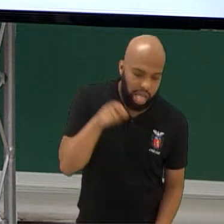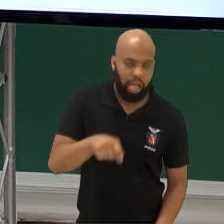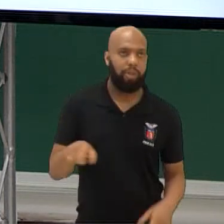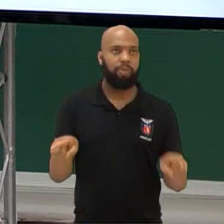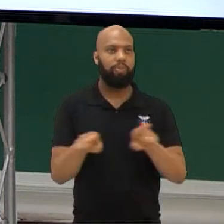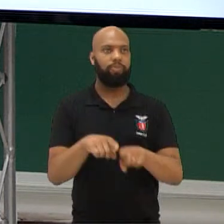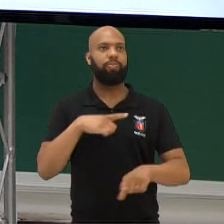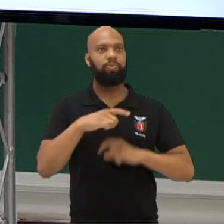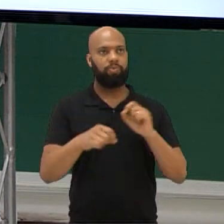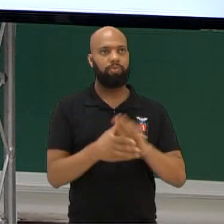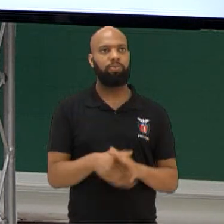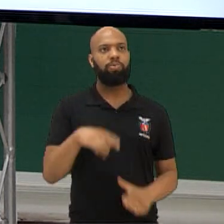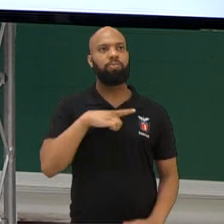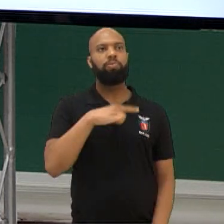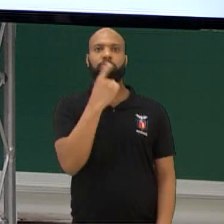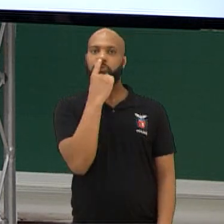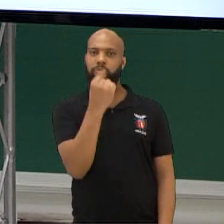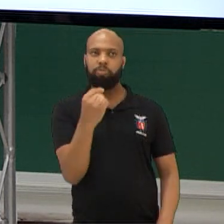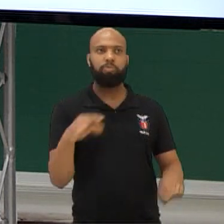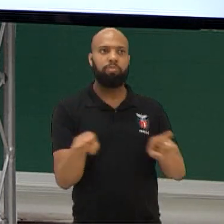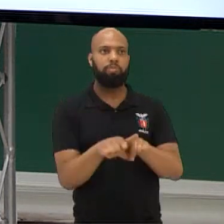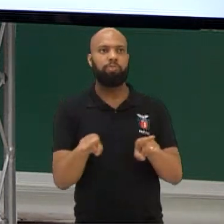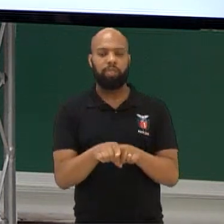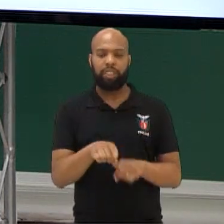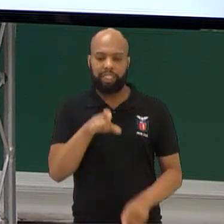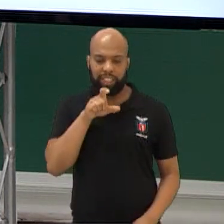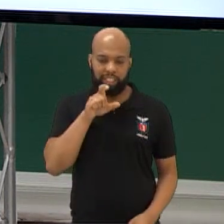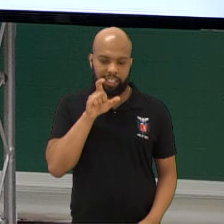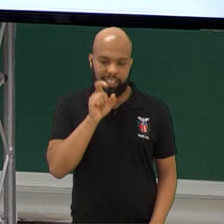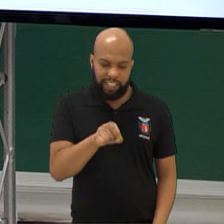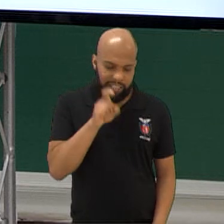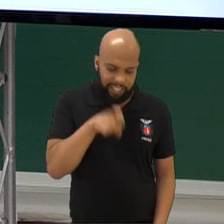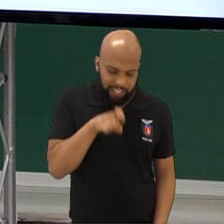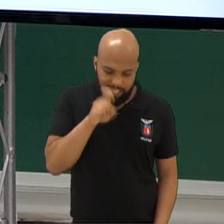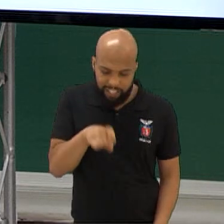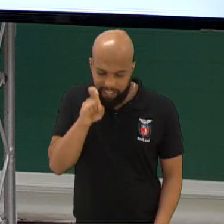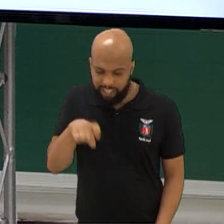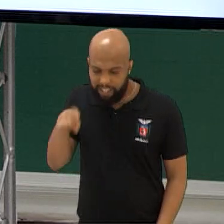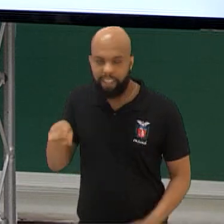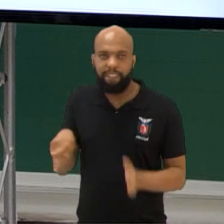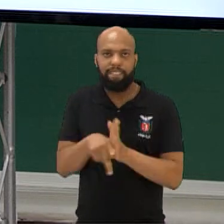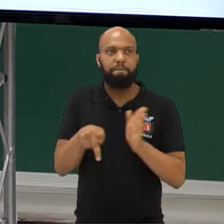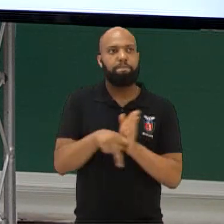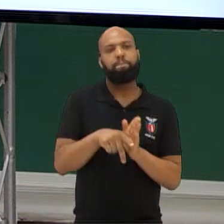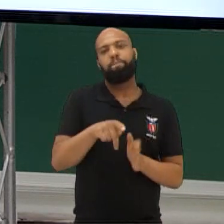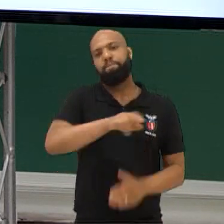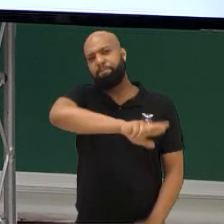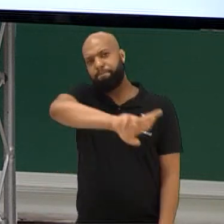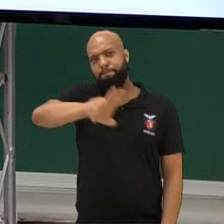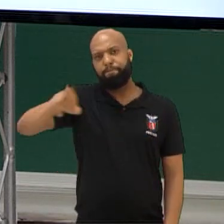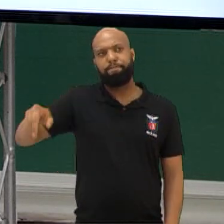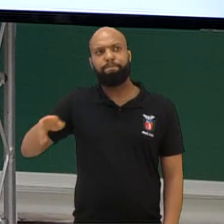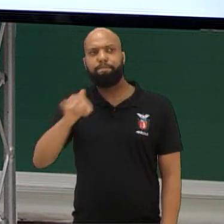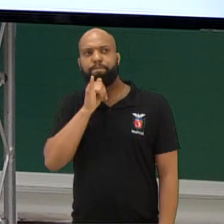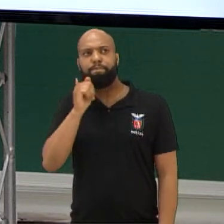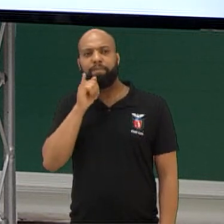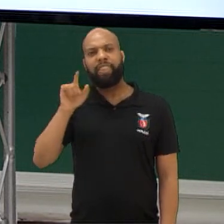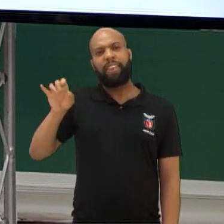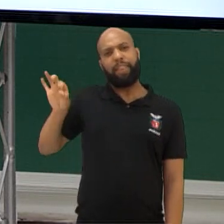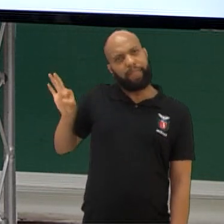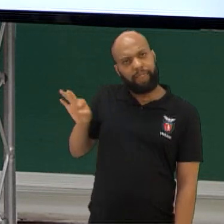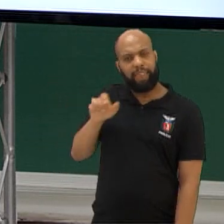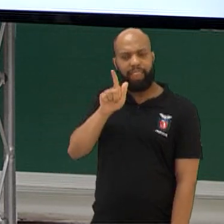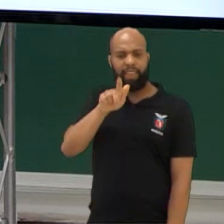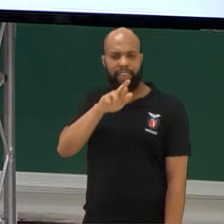Tá? Bicos também para quebra de grãos, que são mais grossos, por exemplo, o bico de um psitacídeo, que eu não vou